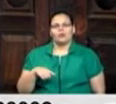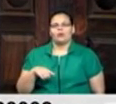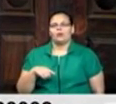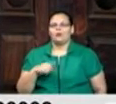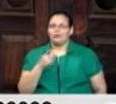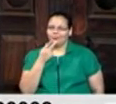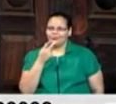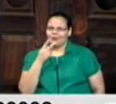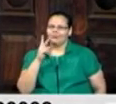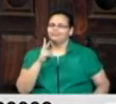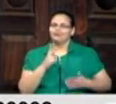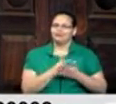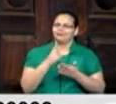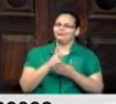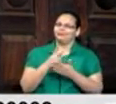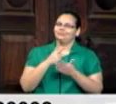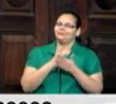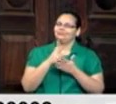chover no molhado.